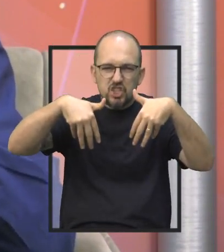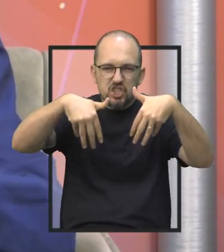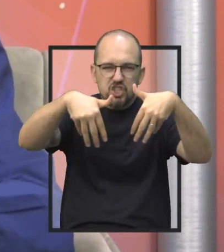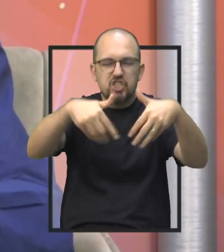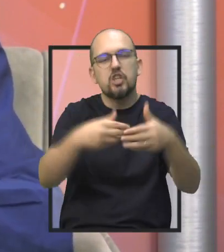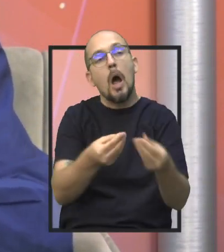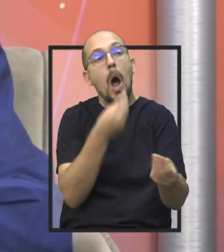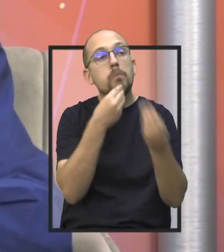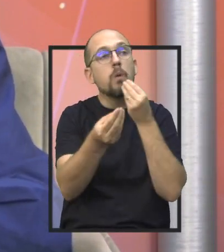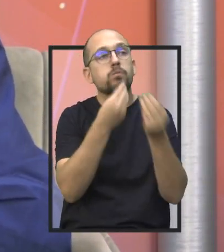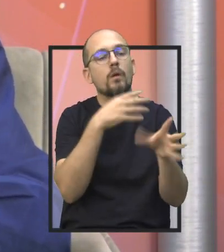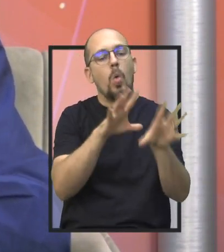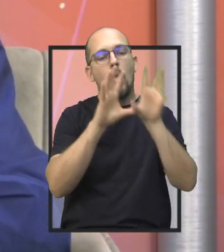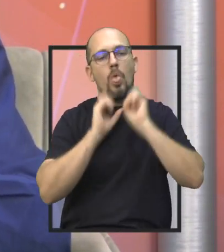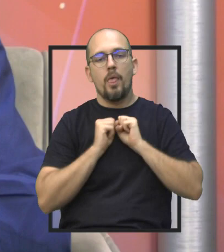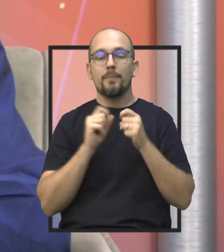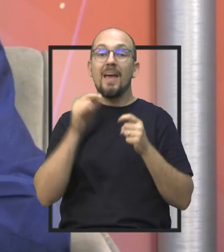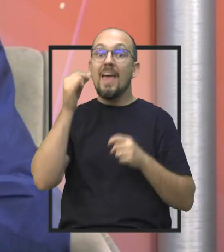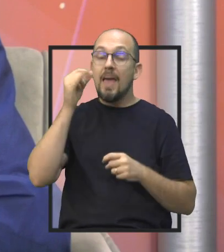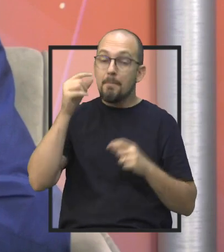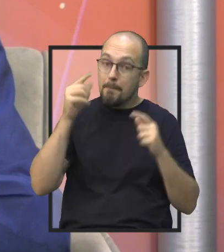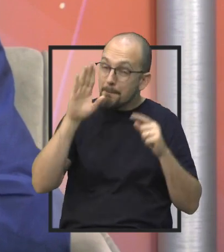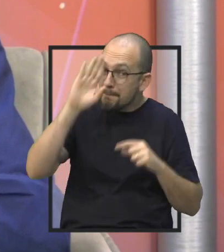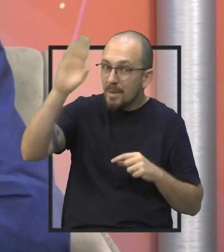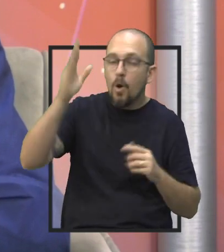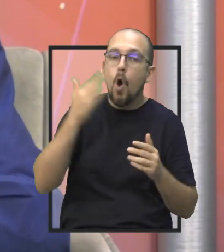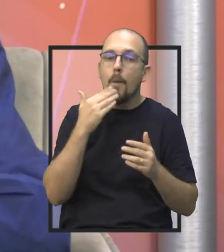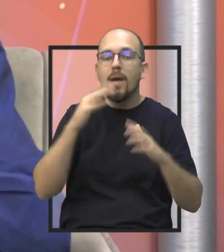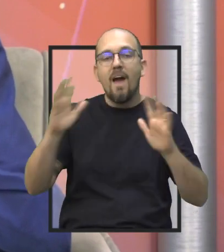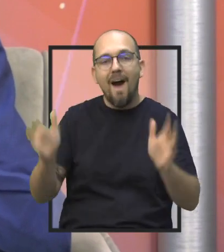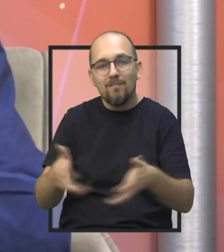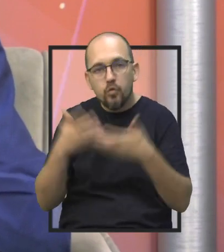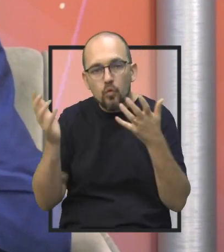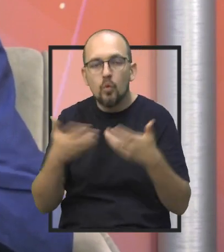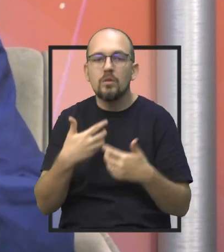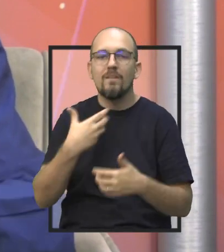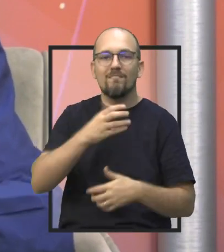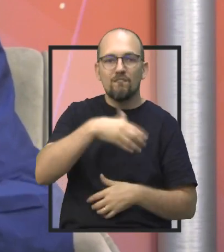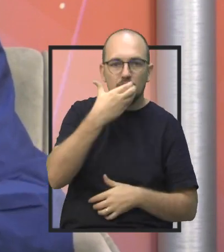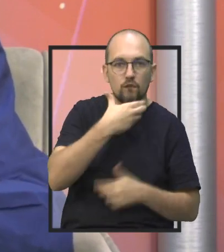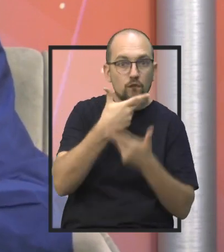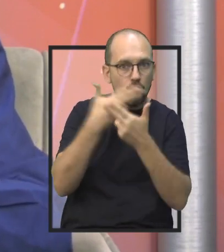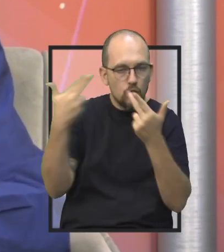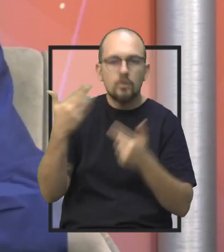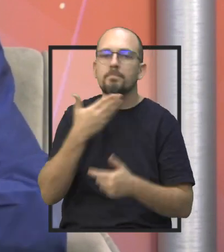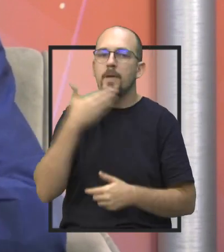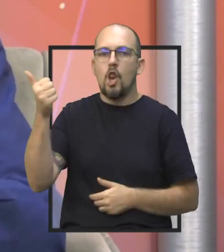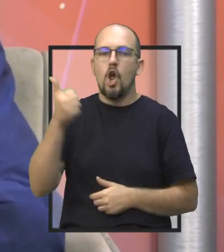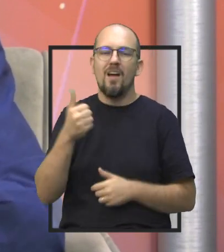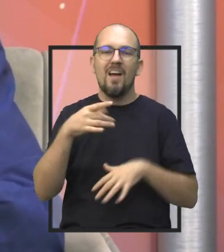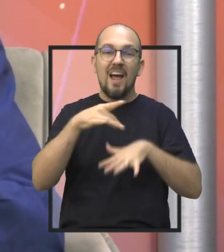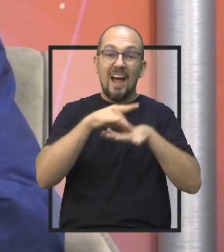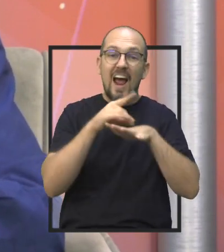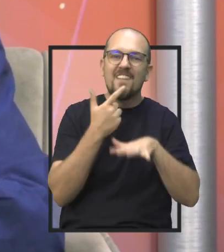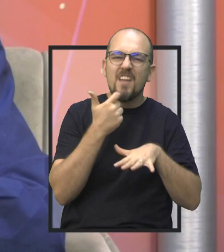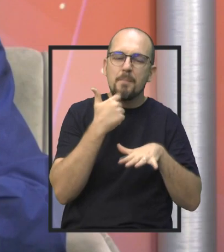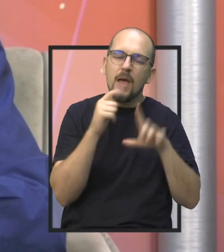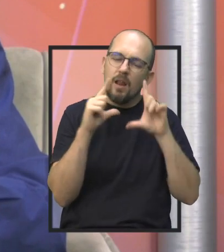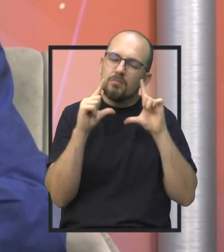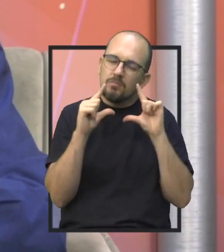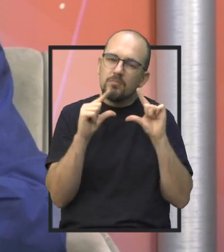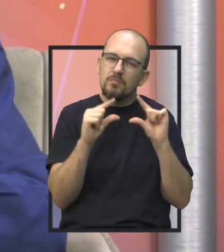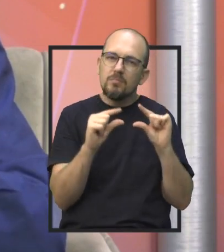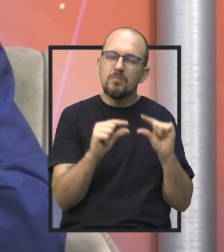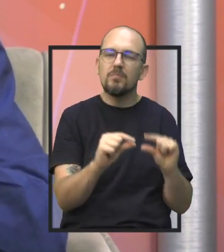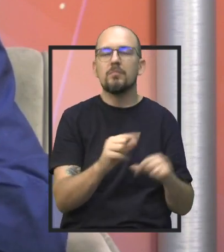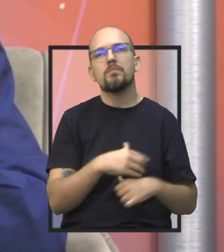frutas, verduras, alimentação maneirada de carne vermelha, consumir